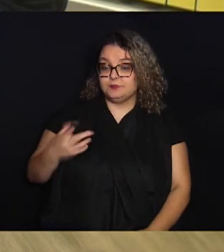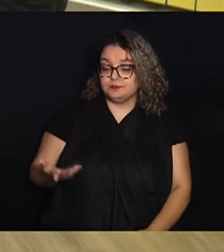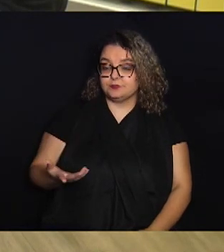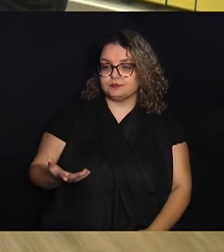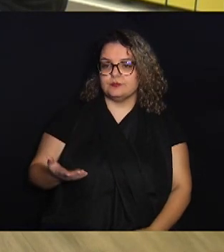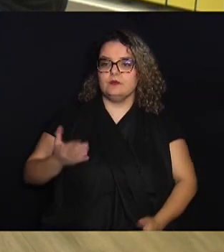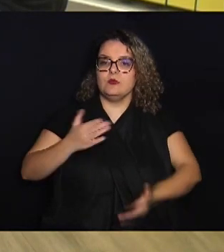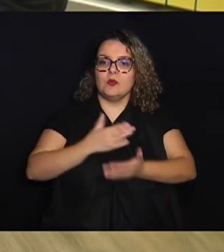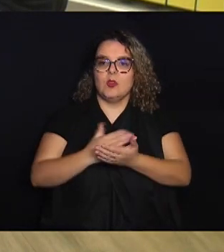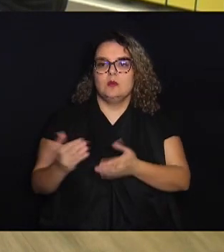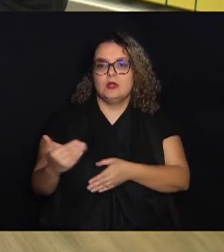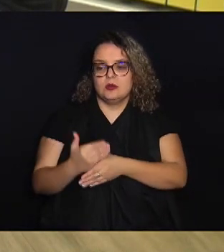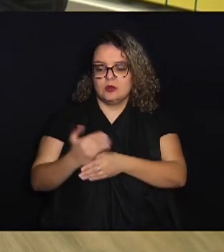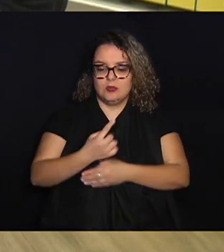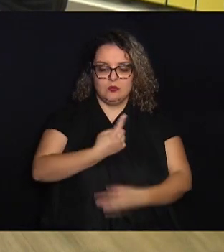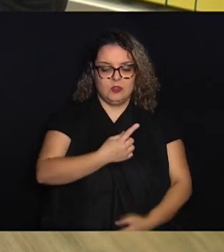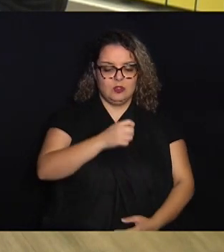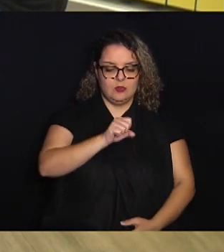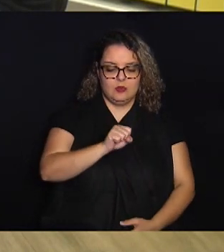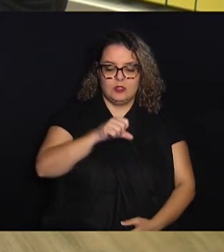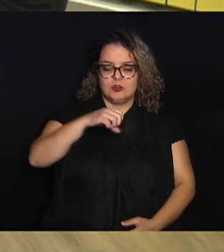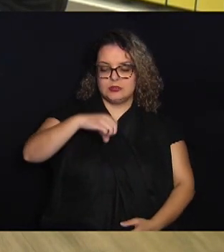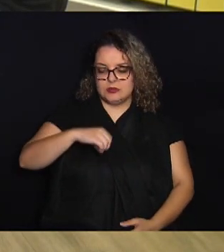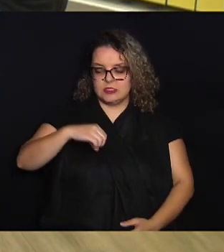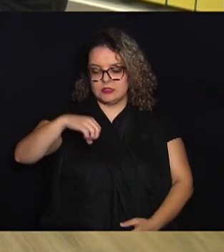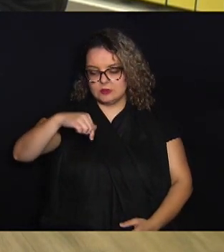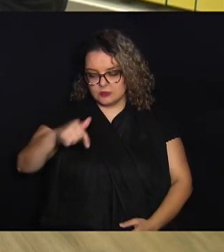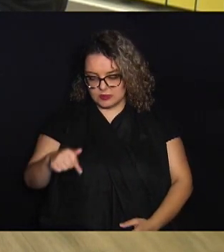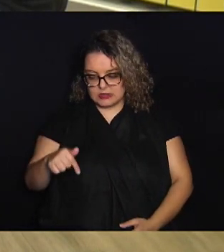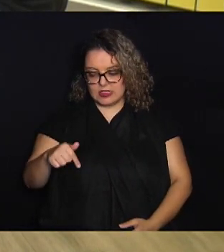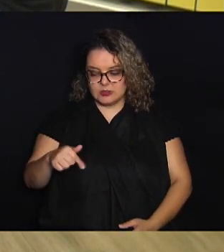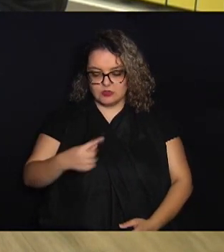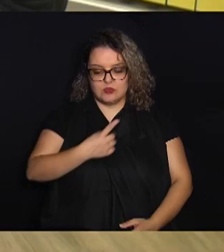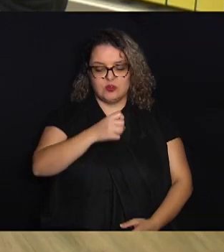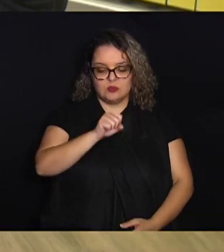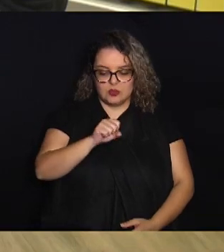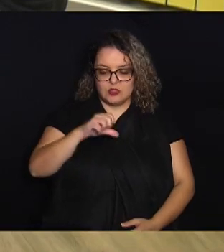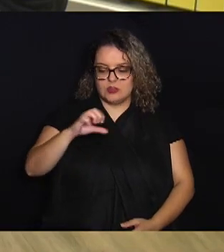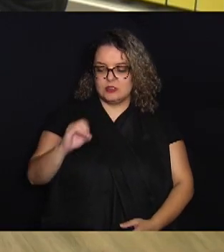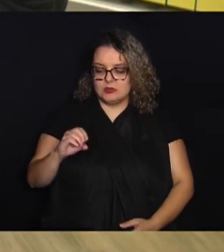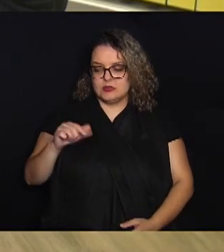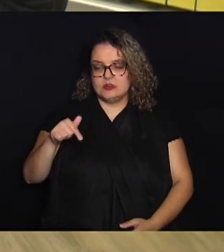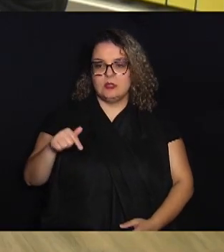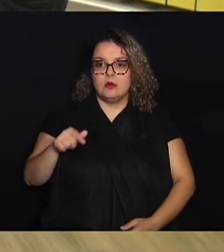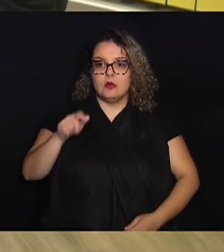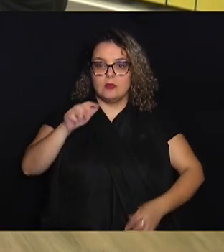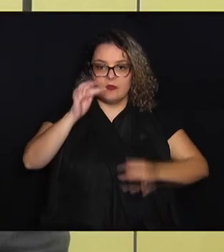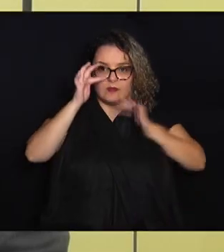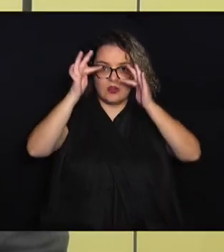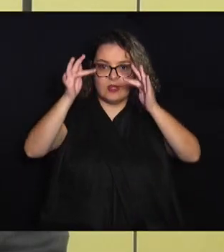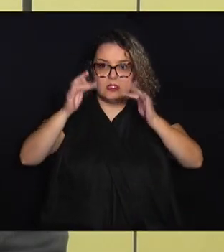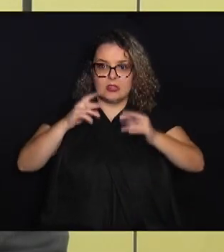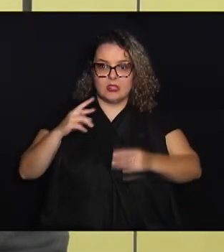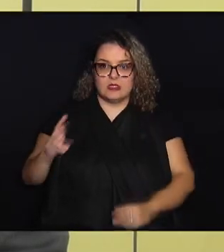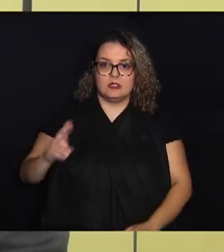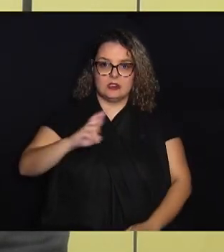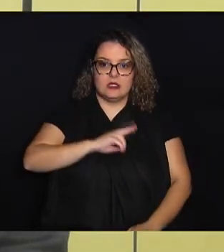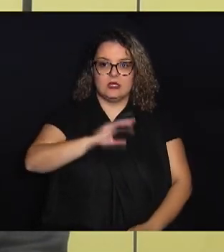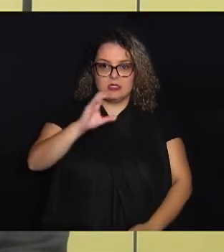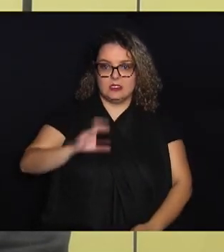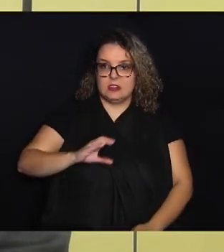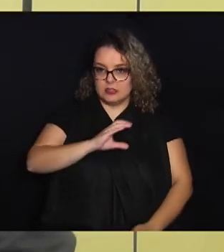ser construída em 1807 e ela foi um projeto que foi iniciado por fiéis, pessoas da religião